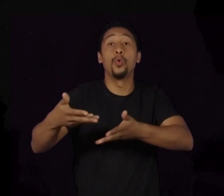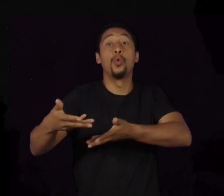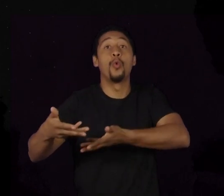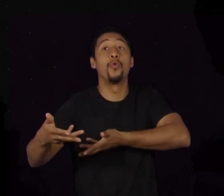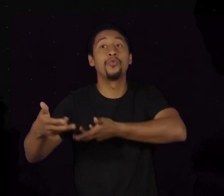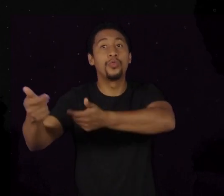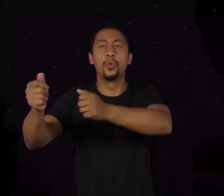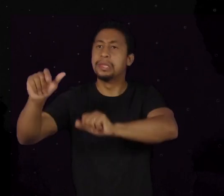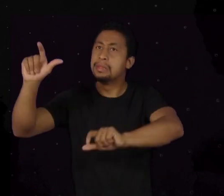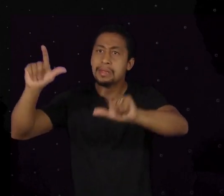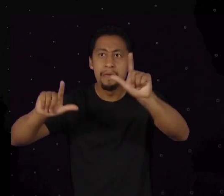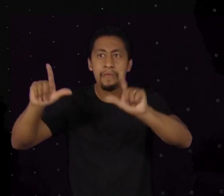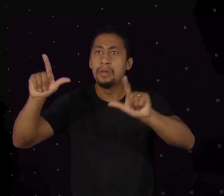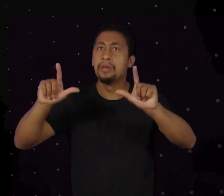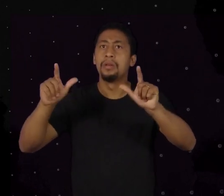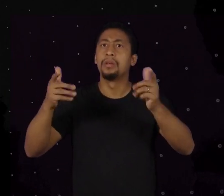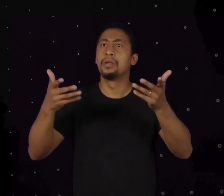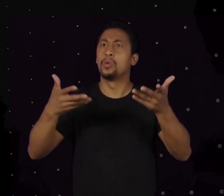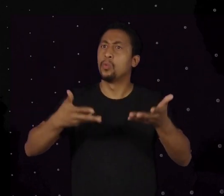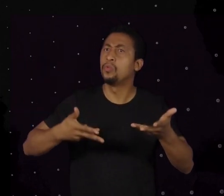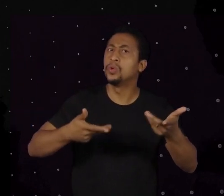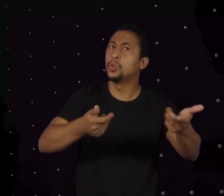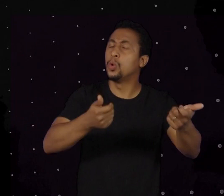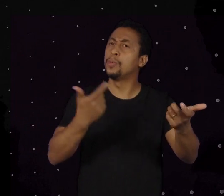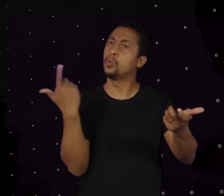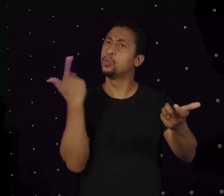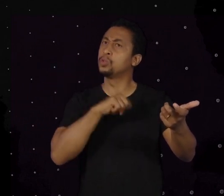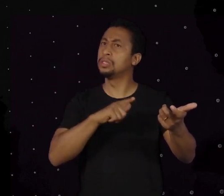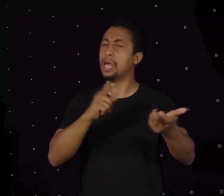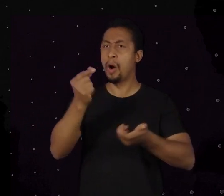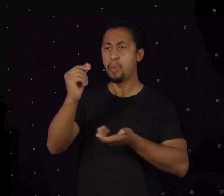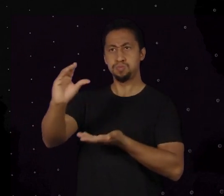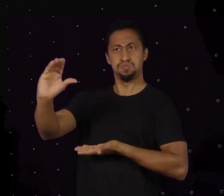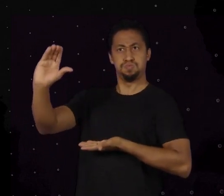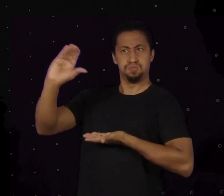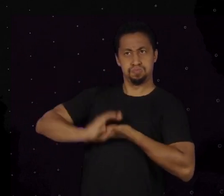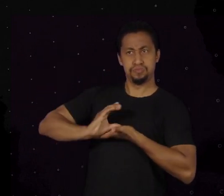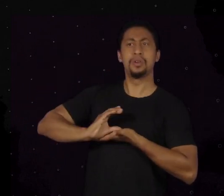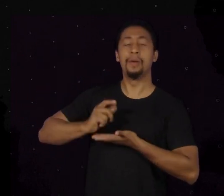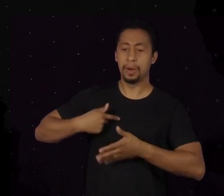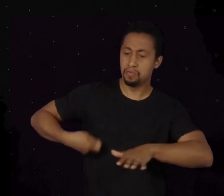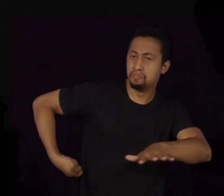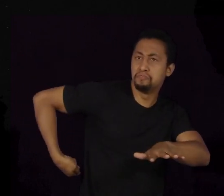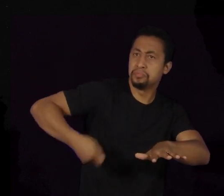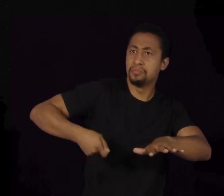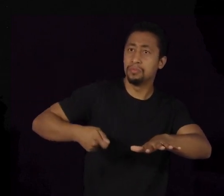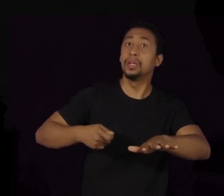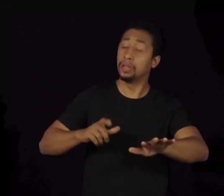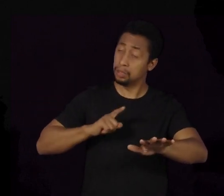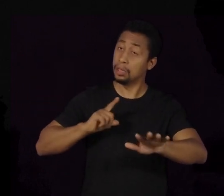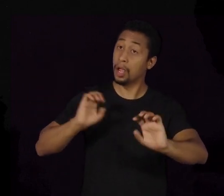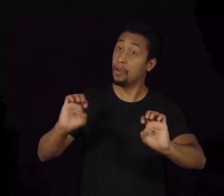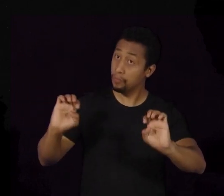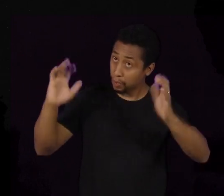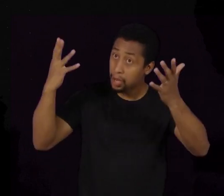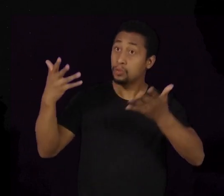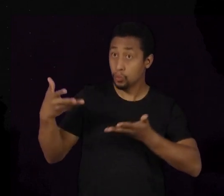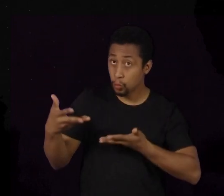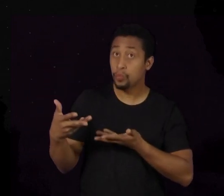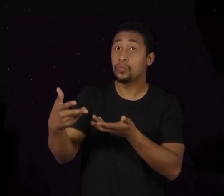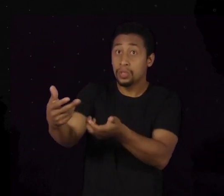as televisões aí, para ganhar dinheiro com cachê. Hoje eu ganho em eventos. Eu sou